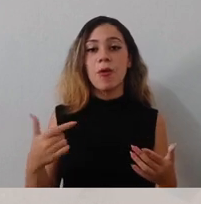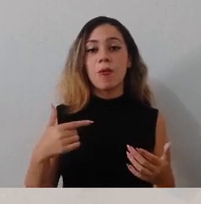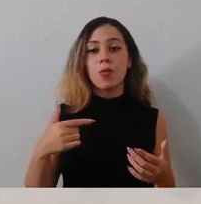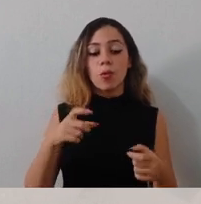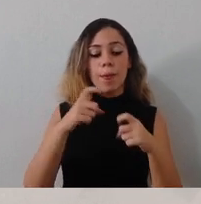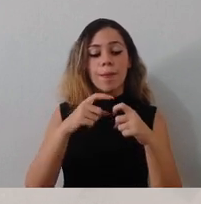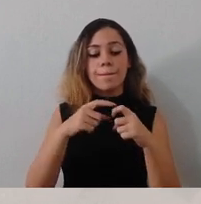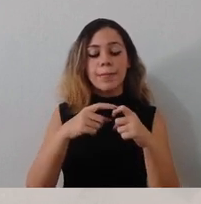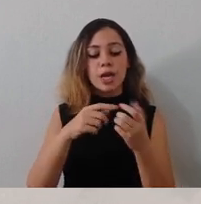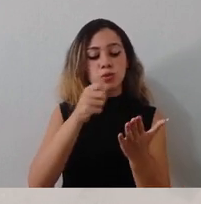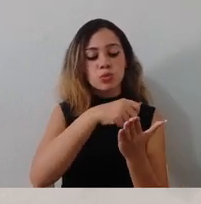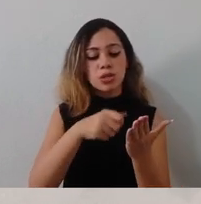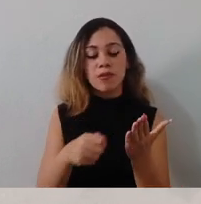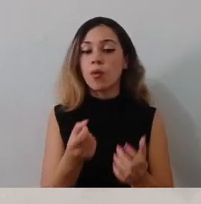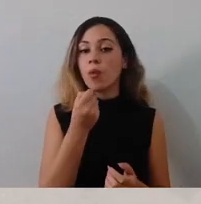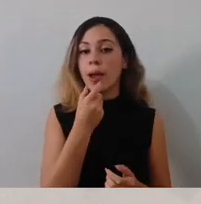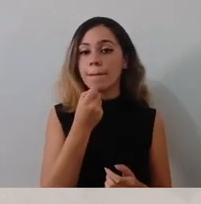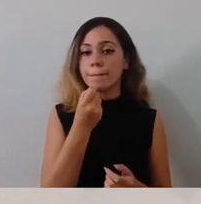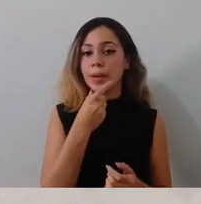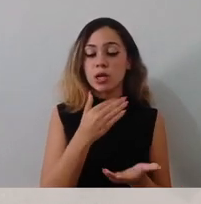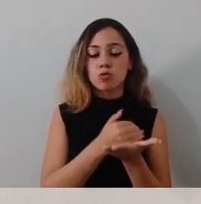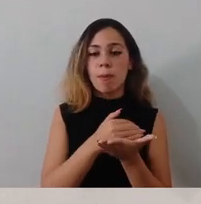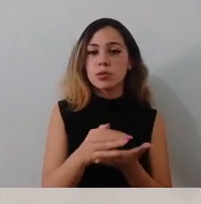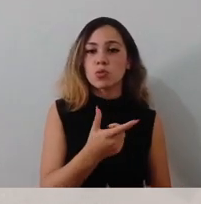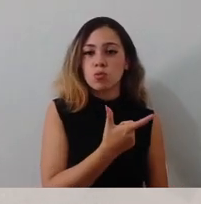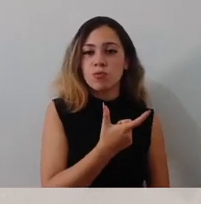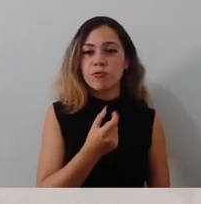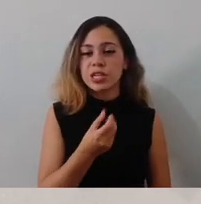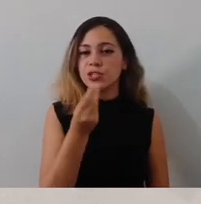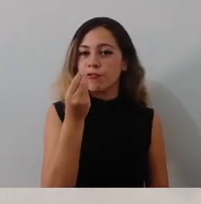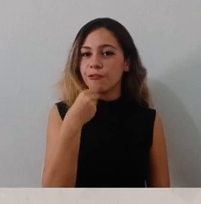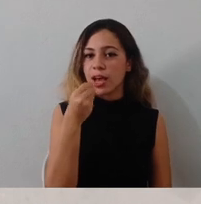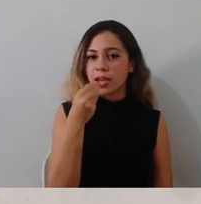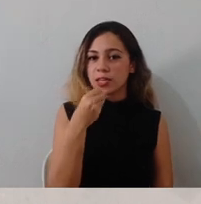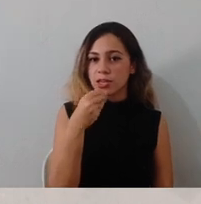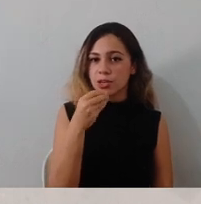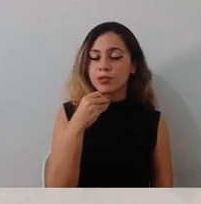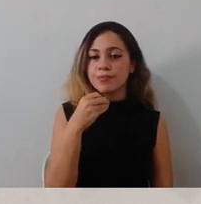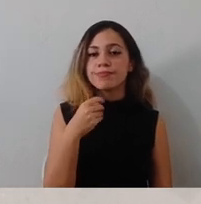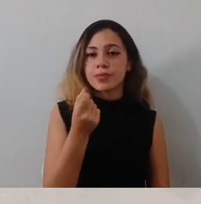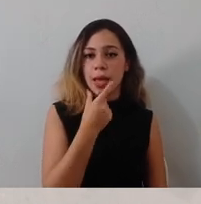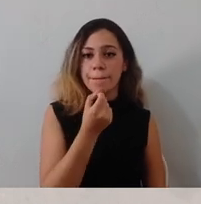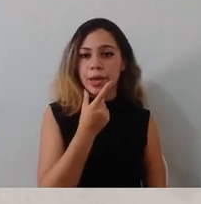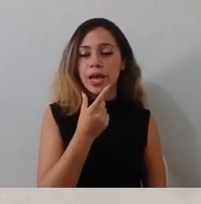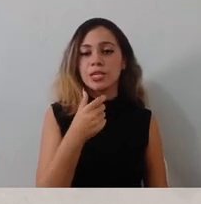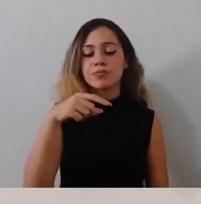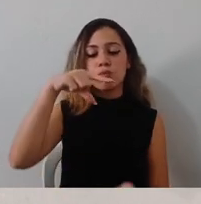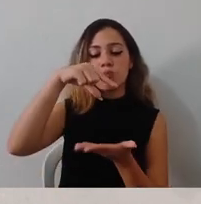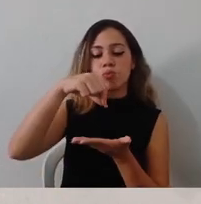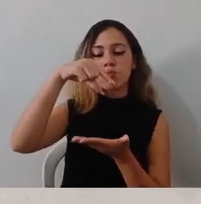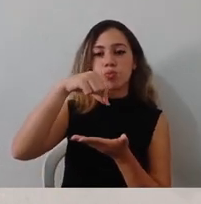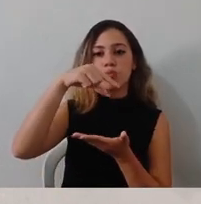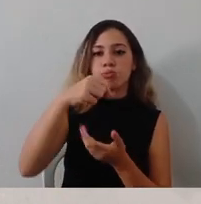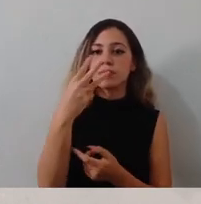que atende meus filhos, passou o canabidiol. Começou com de 20 miligramas, né? E eram